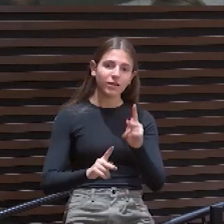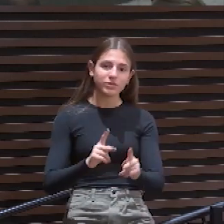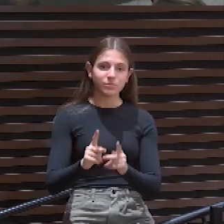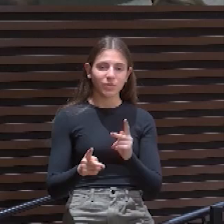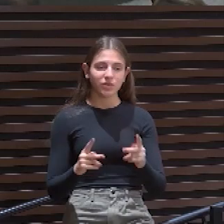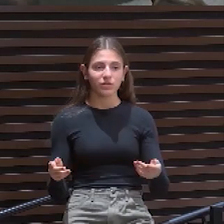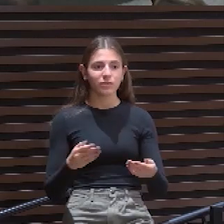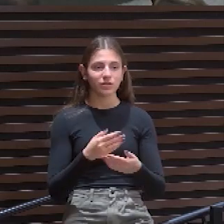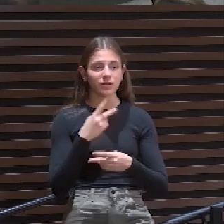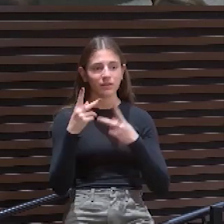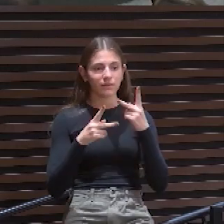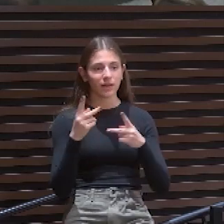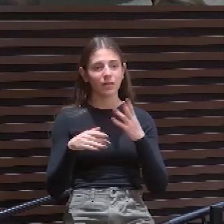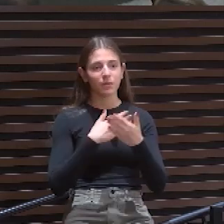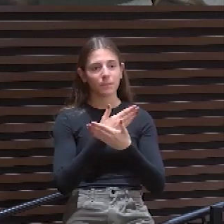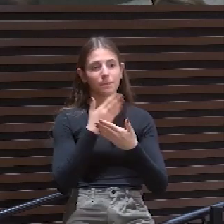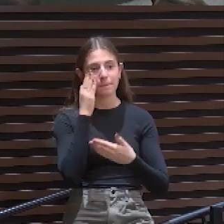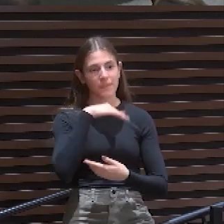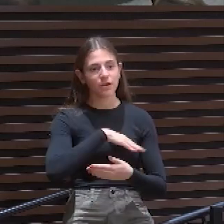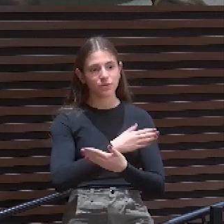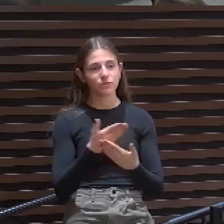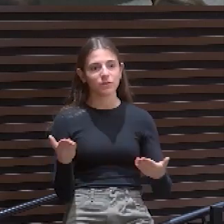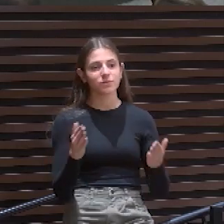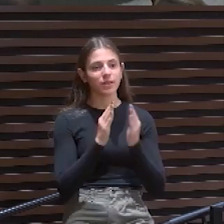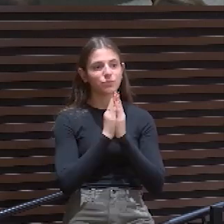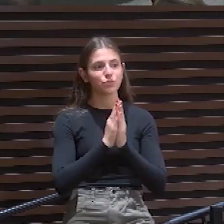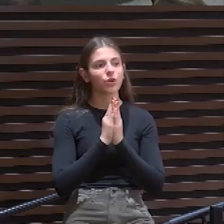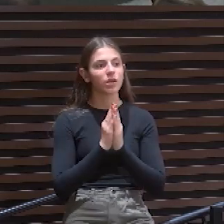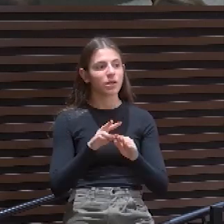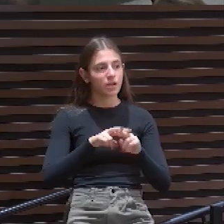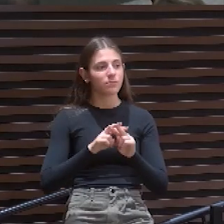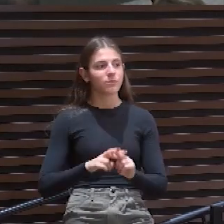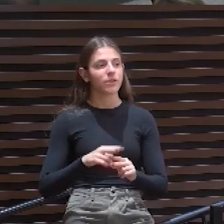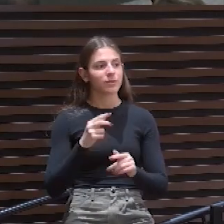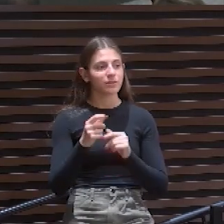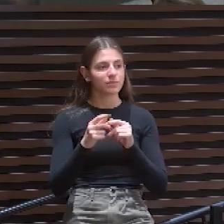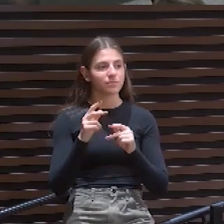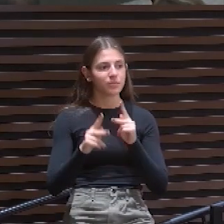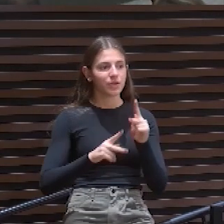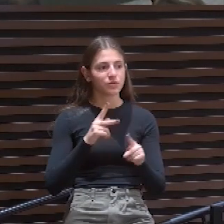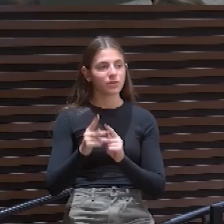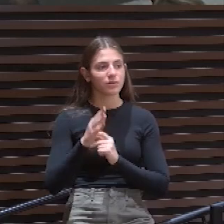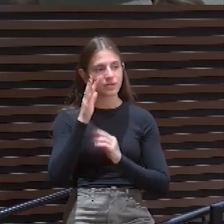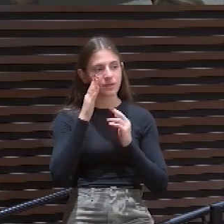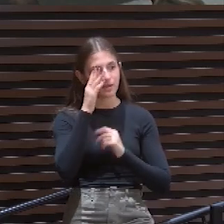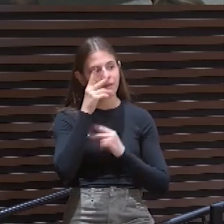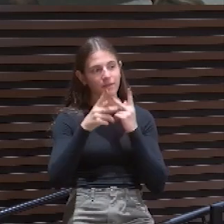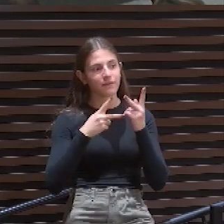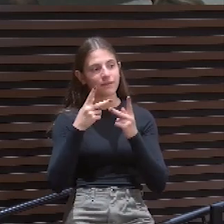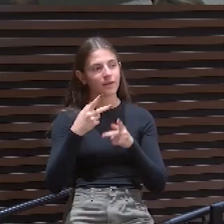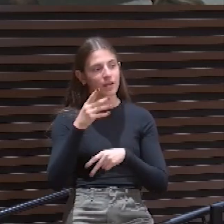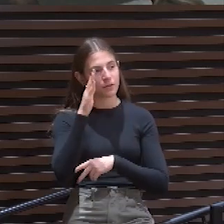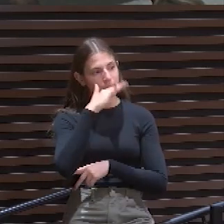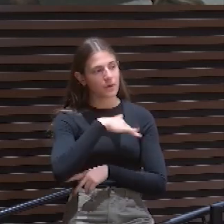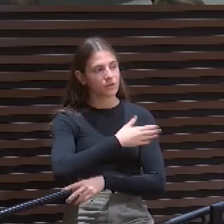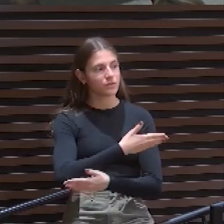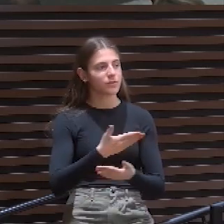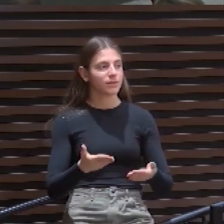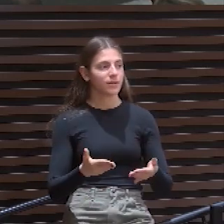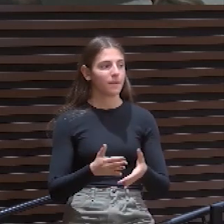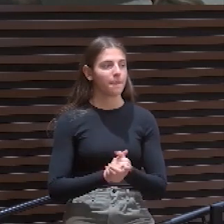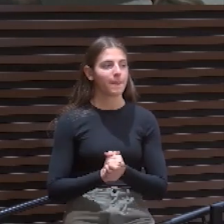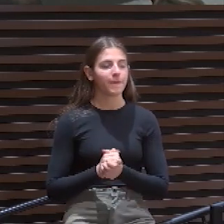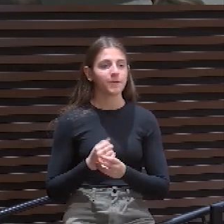vos maldizem, orai pelos que vos caluniam. Então, nossa palavra tem que ser